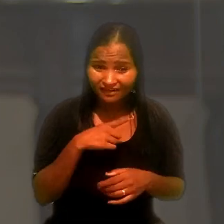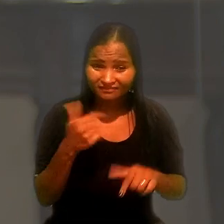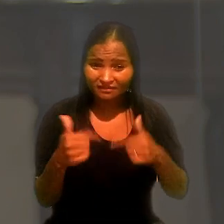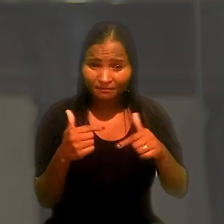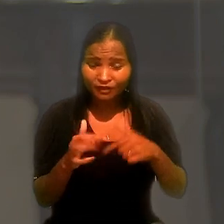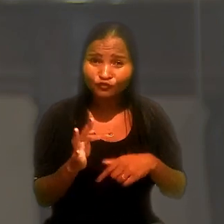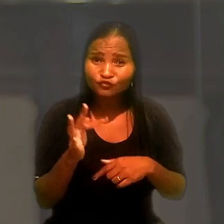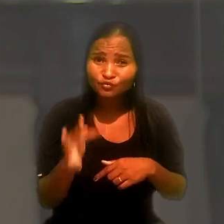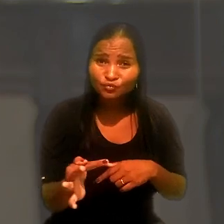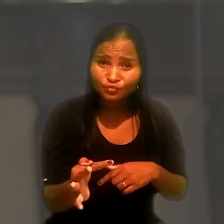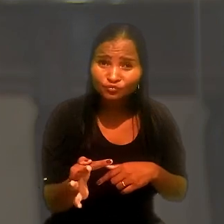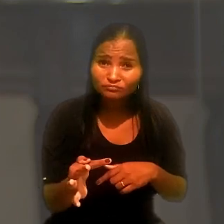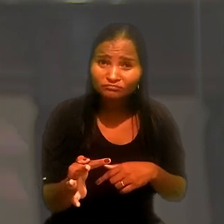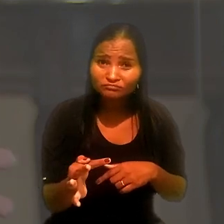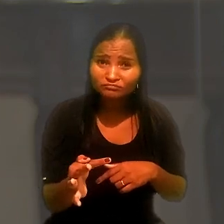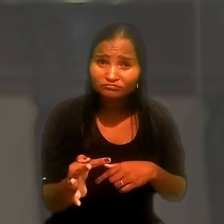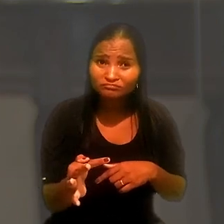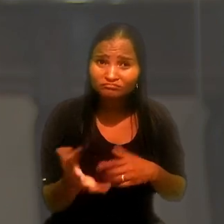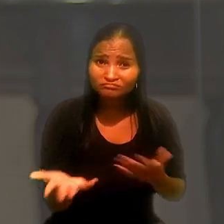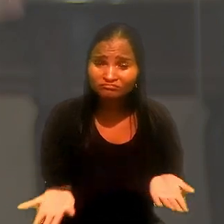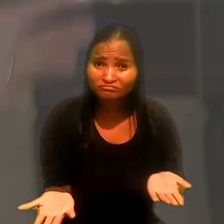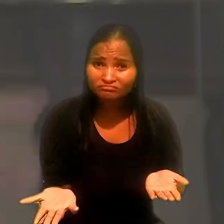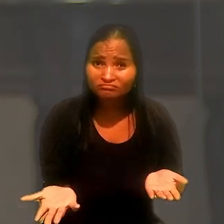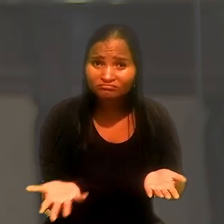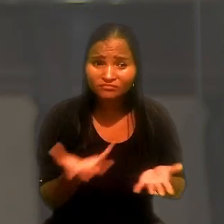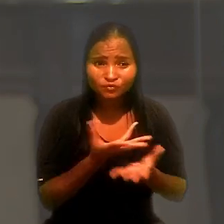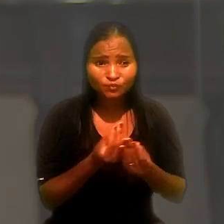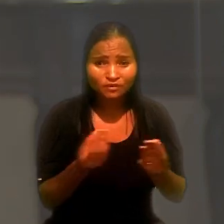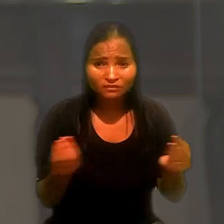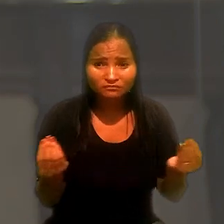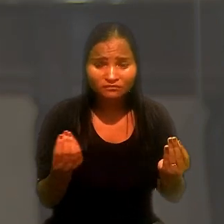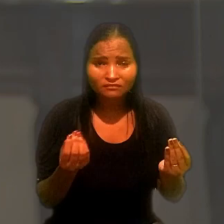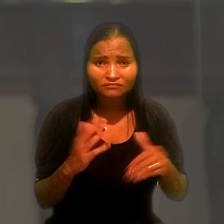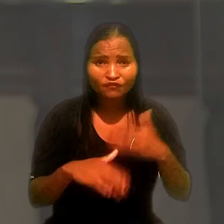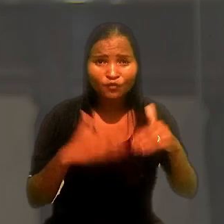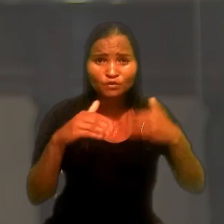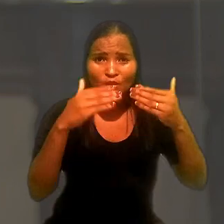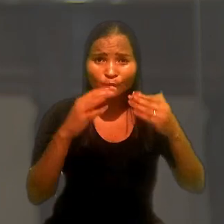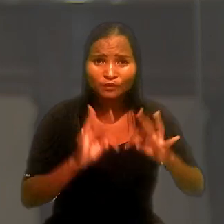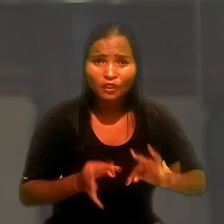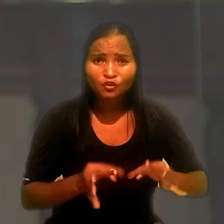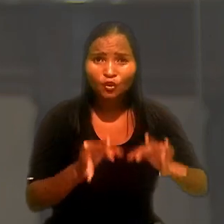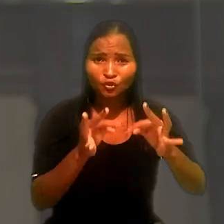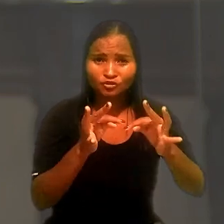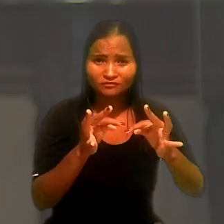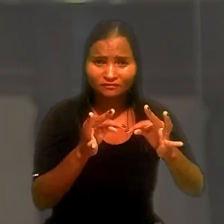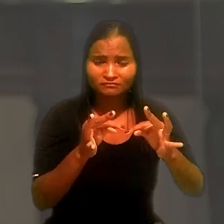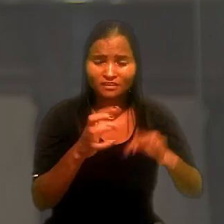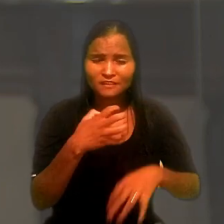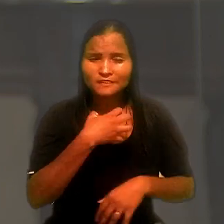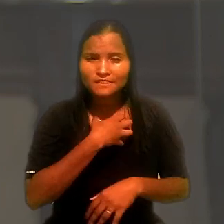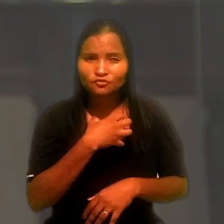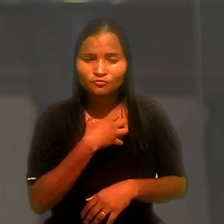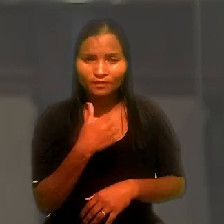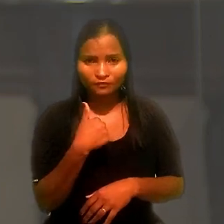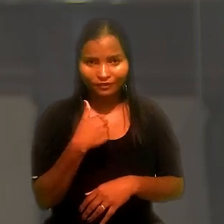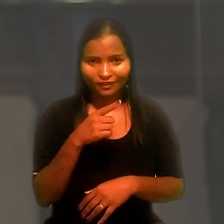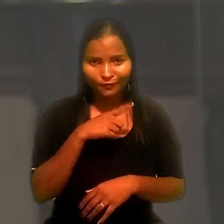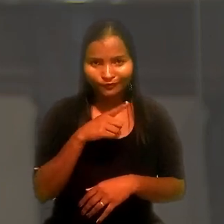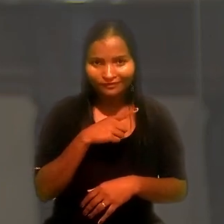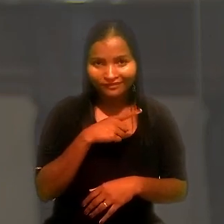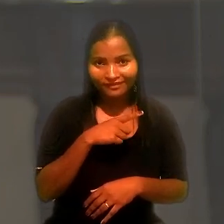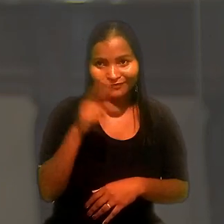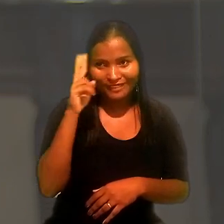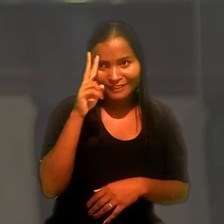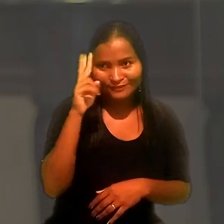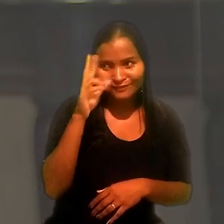Haverá emprego? Haverá trabalho com tanta evolução tecnológica? O sentimento que eu tenho, e a